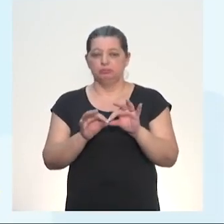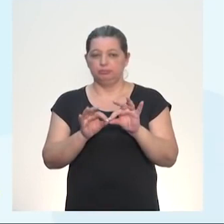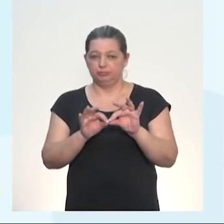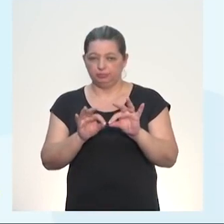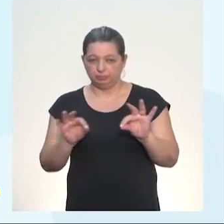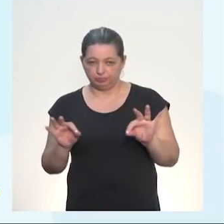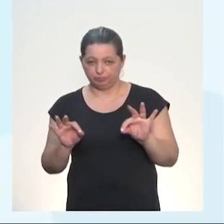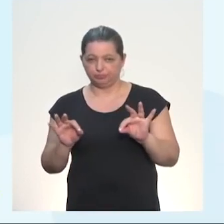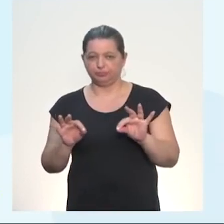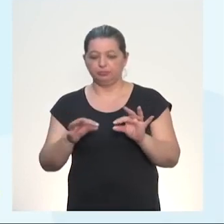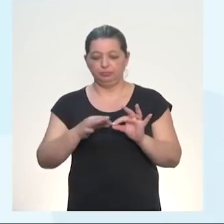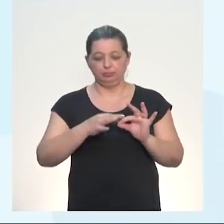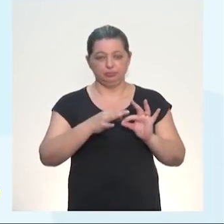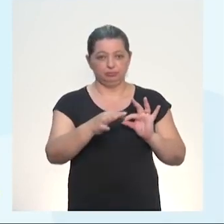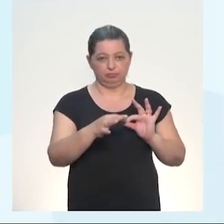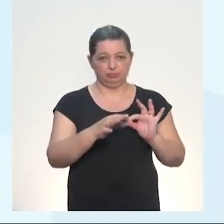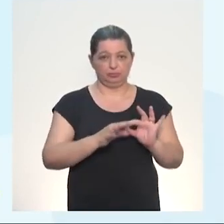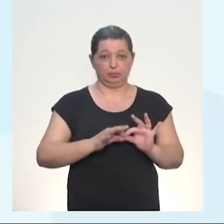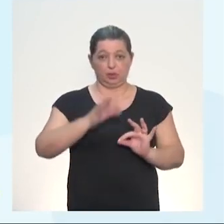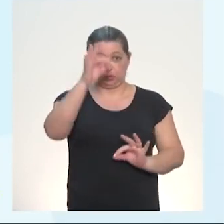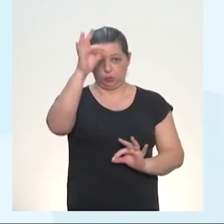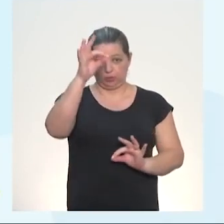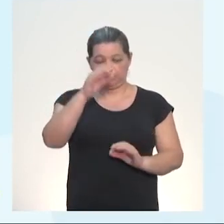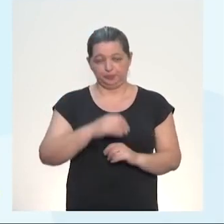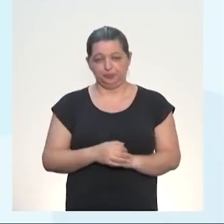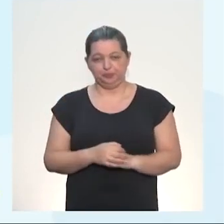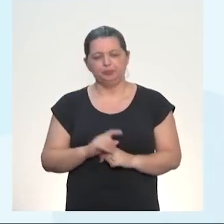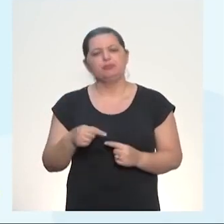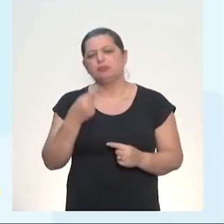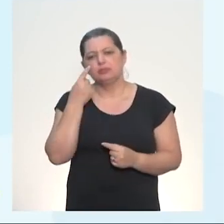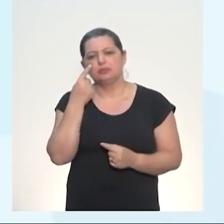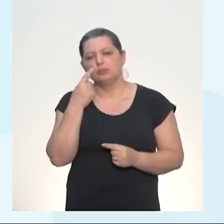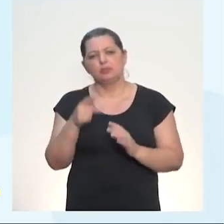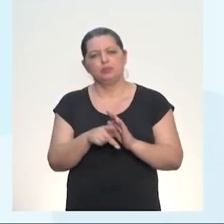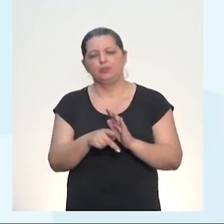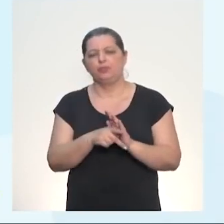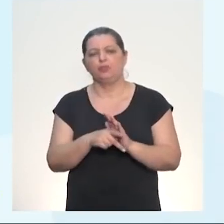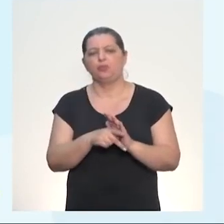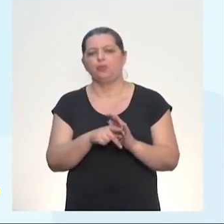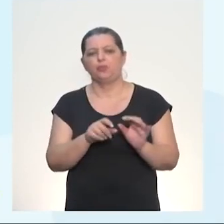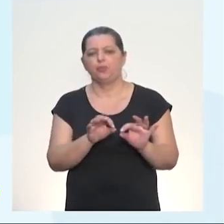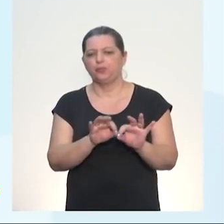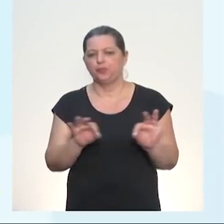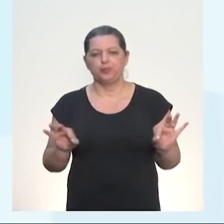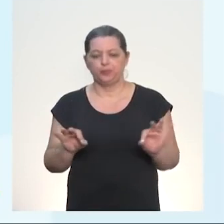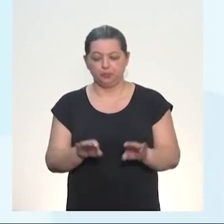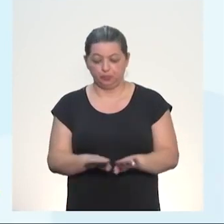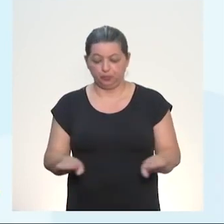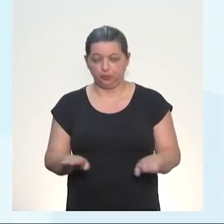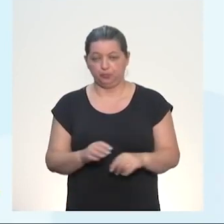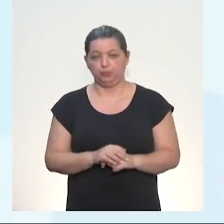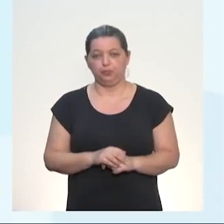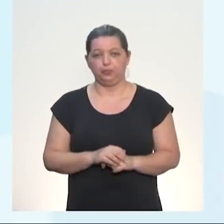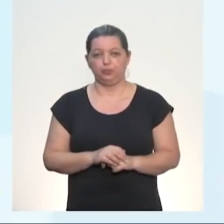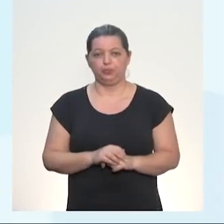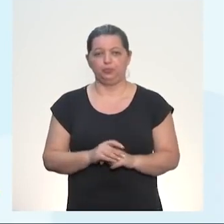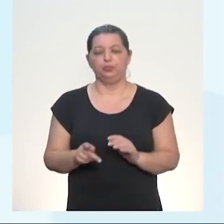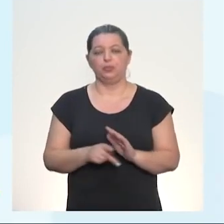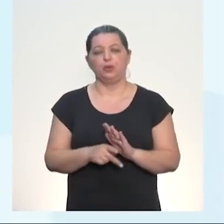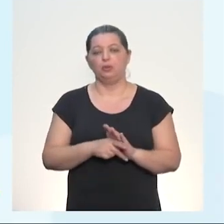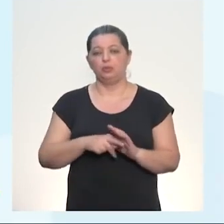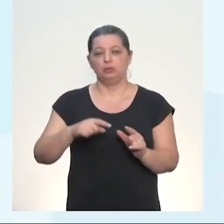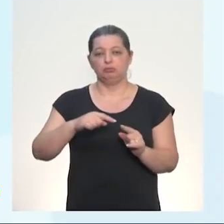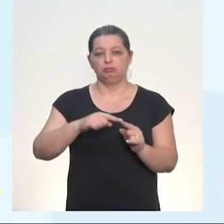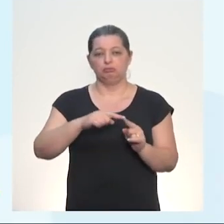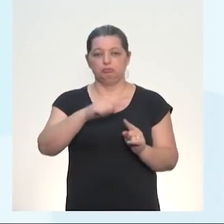comprimento, largura e altura. Quando a gente fala em sólido geométrico, a gente está falando do quê? A gente está falando daquelas figuras espaciais. Mas